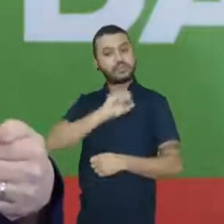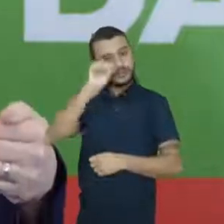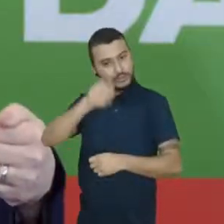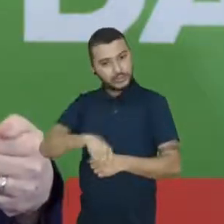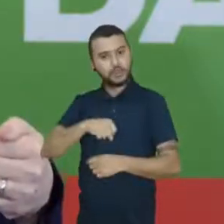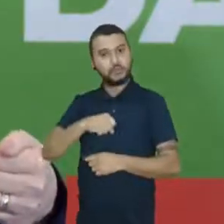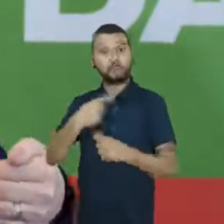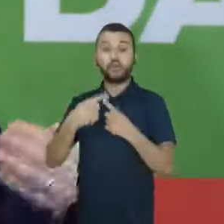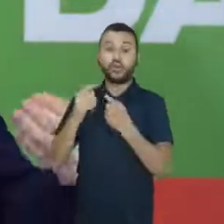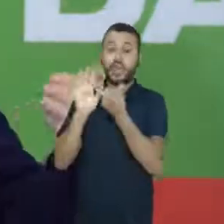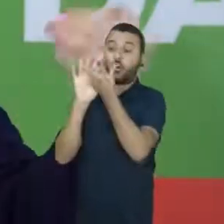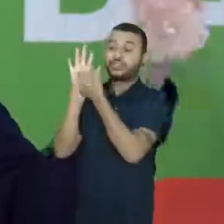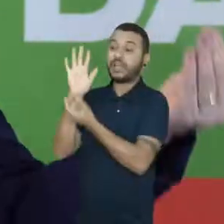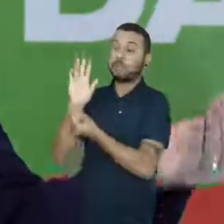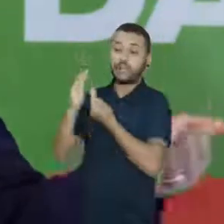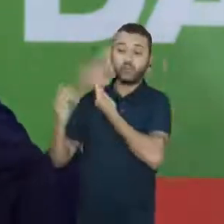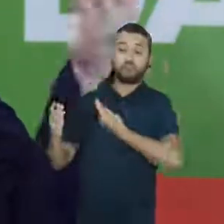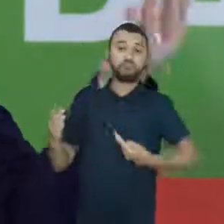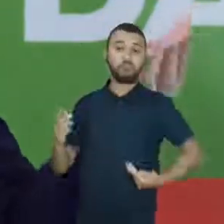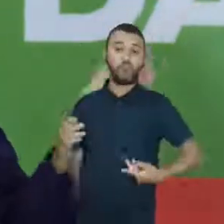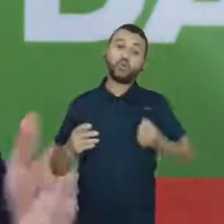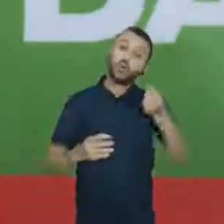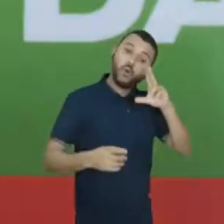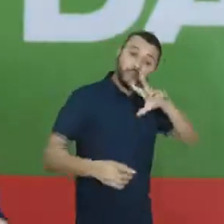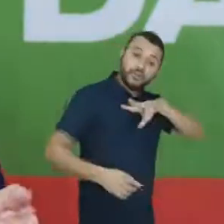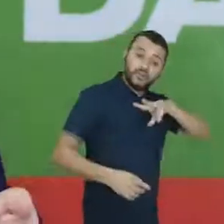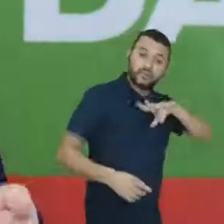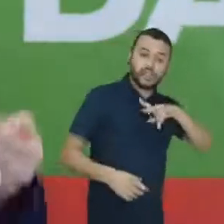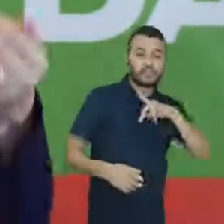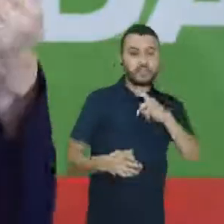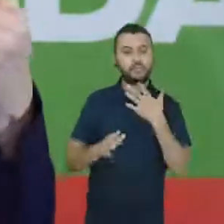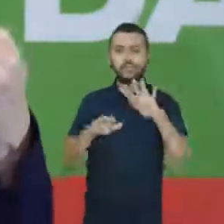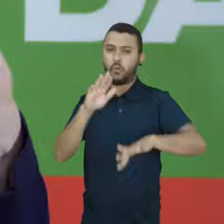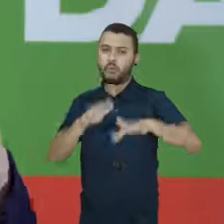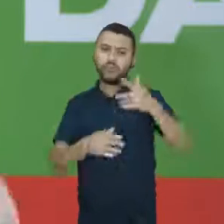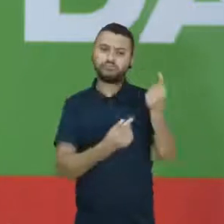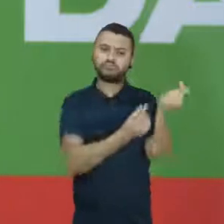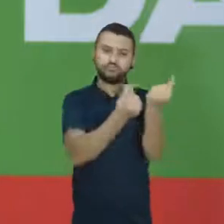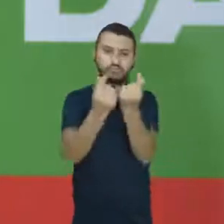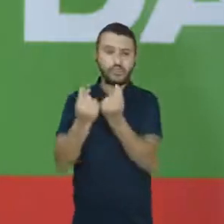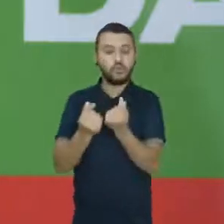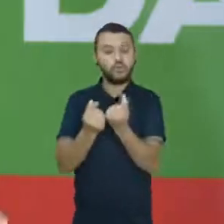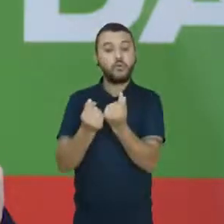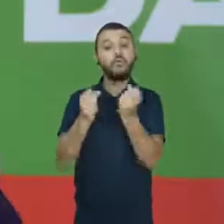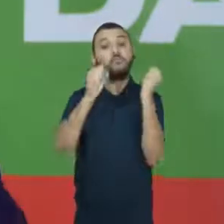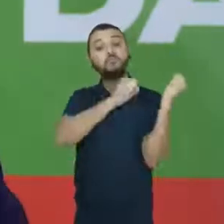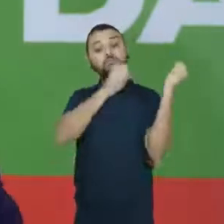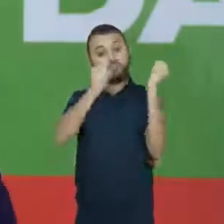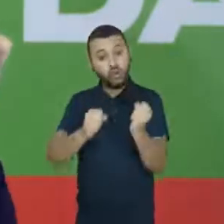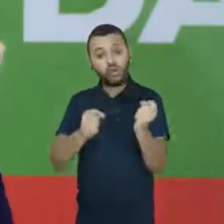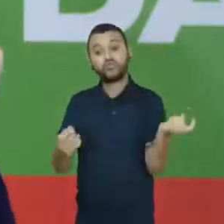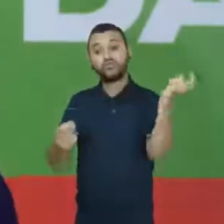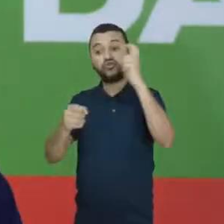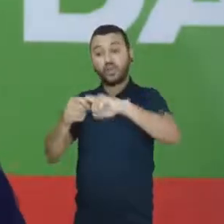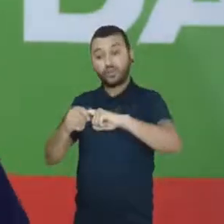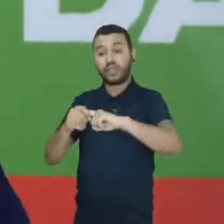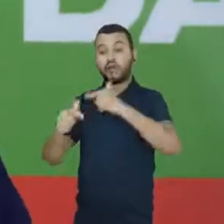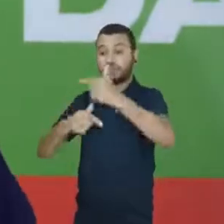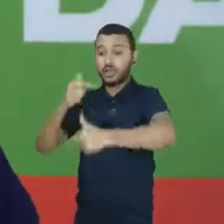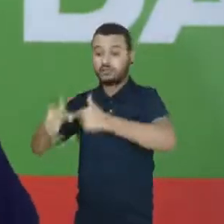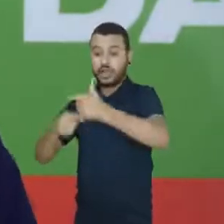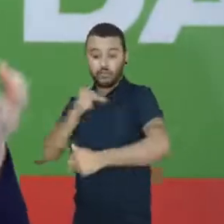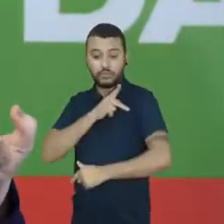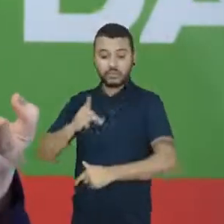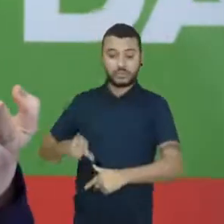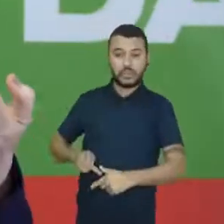hoje privado, e no bolso de meia dúzia, possa voltar para o executivo. Eu aqui quero dar um